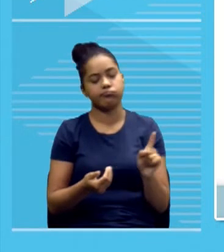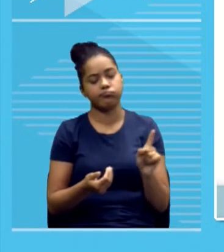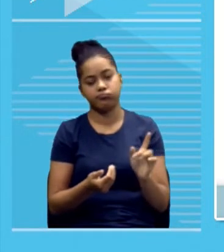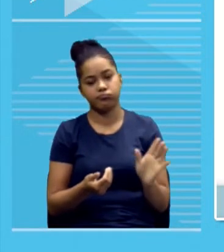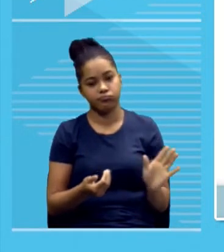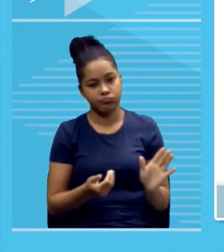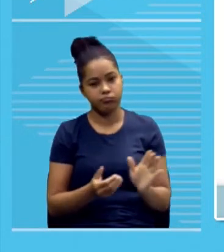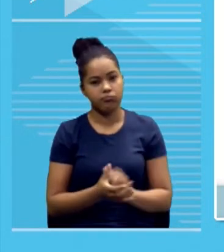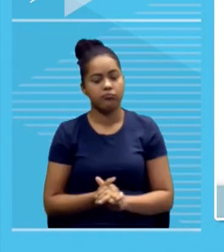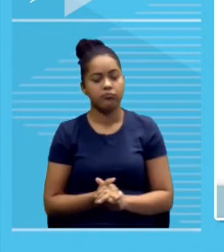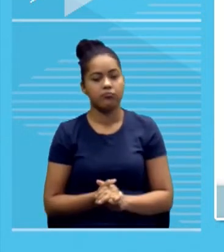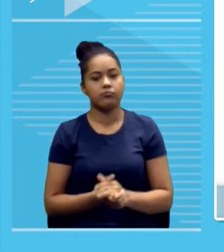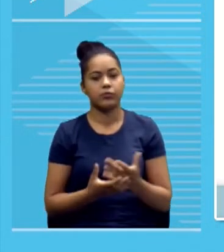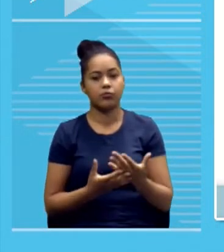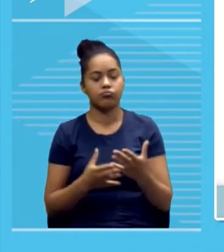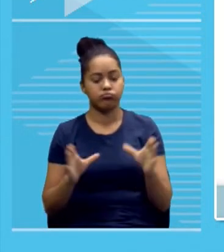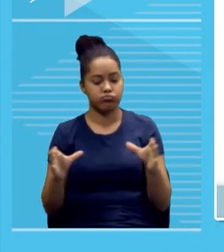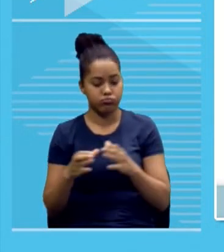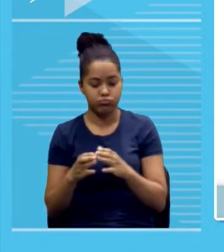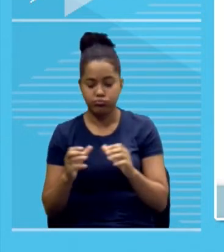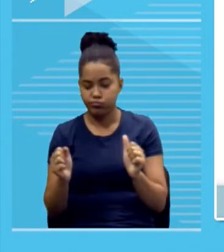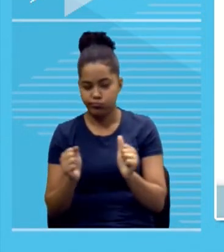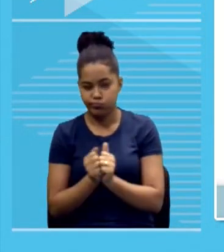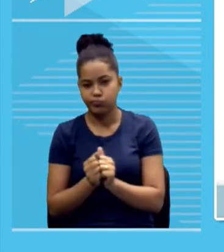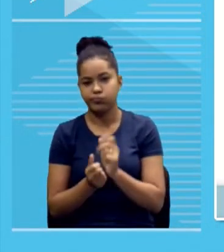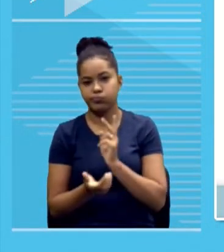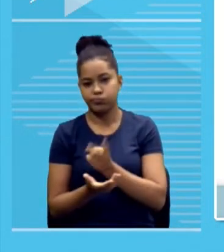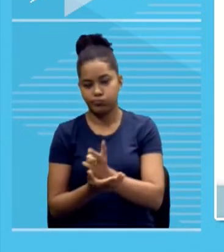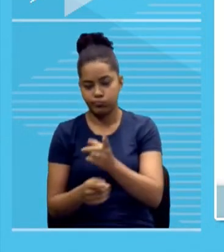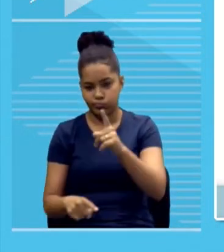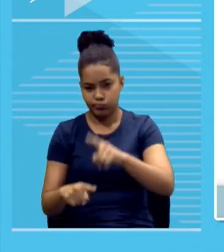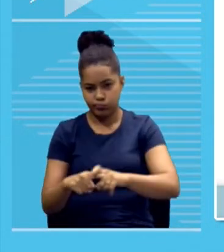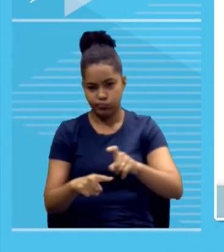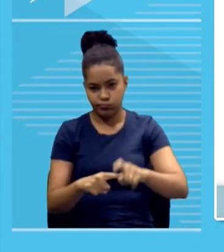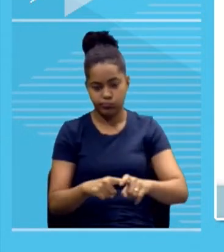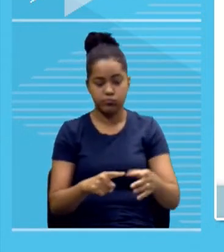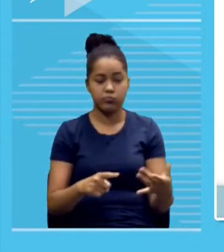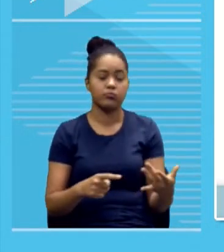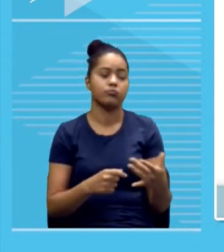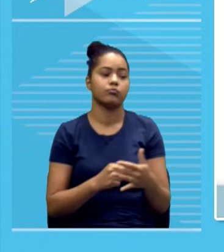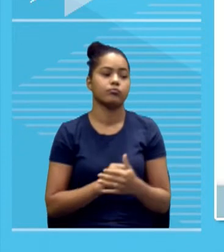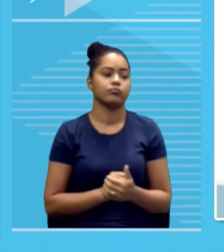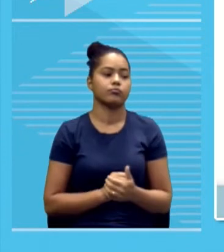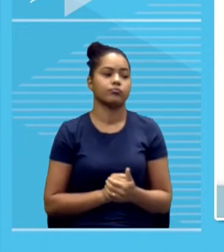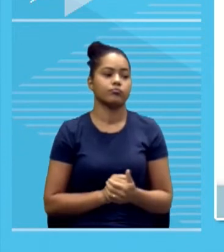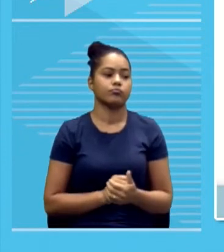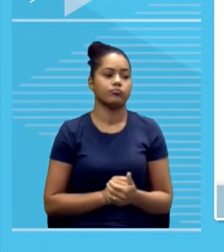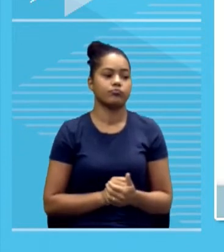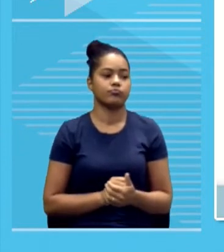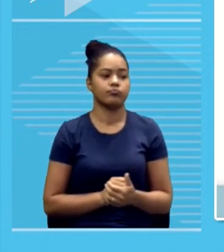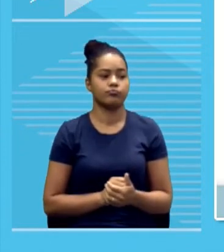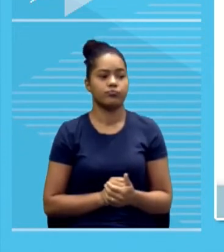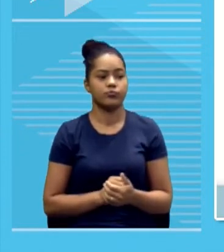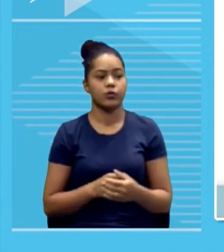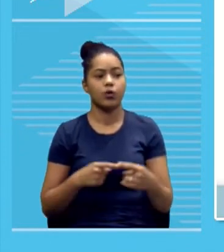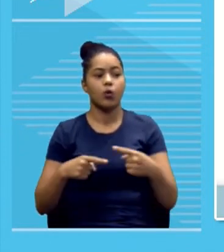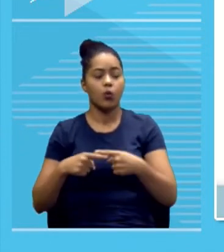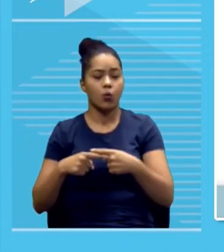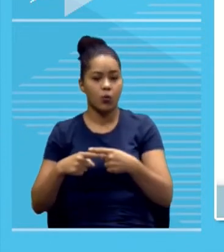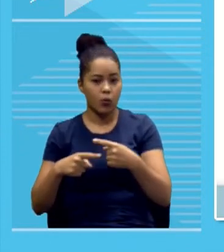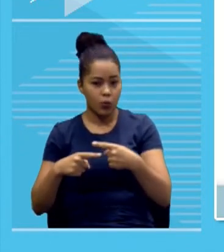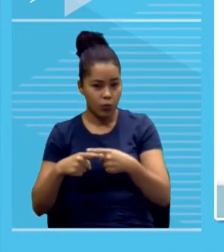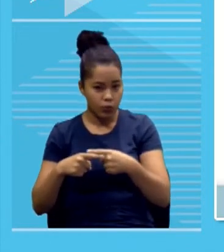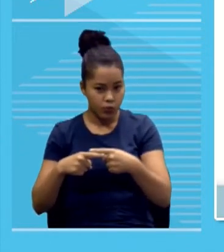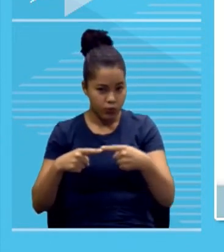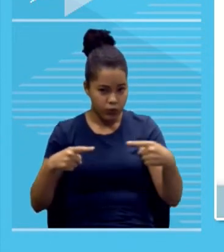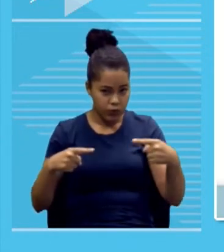estou falando de todo mundo junto. Em termos de consumo de energia, o circuito original e o equivalente são idênticos. Então, eu